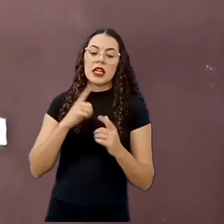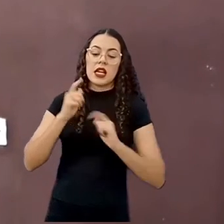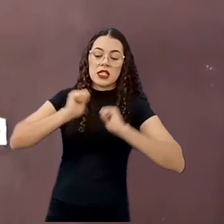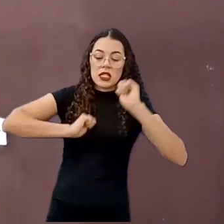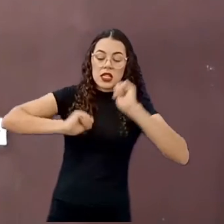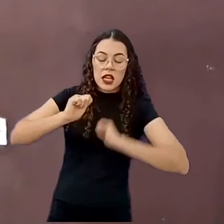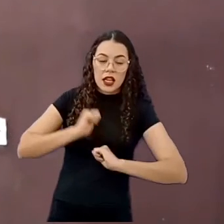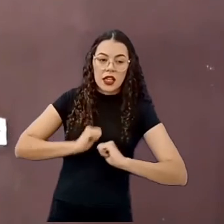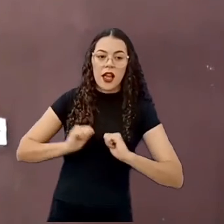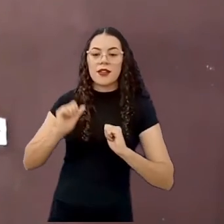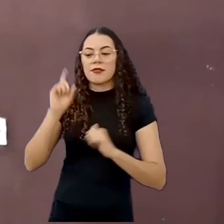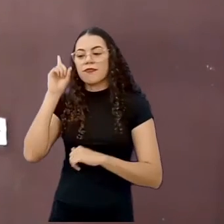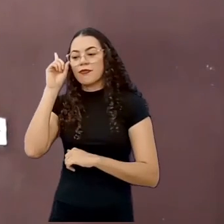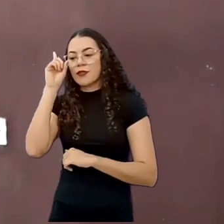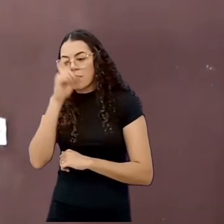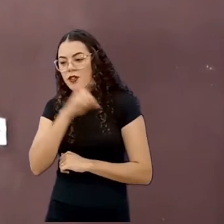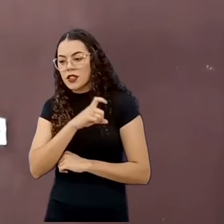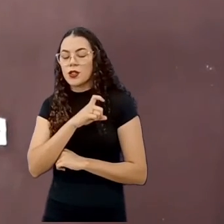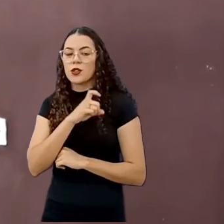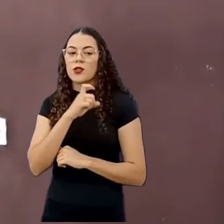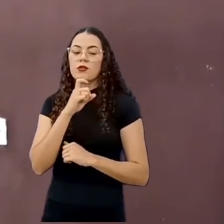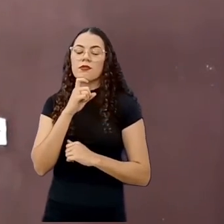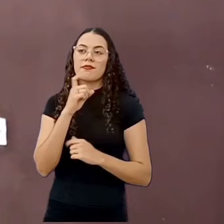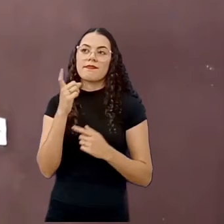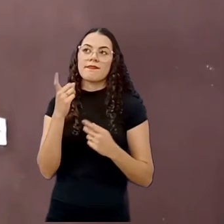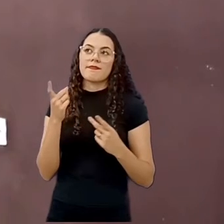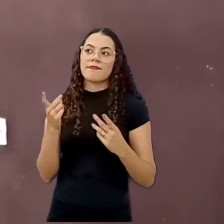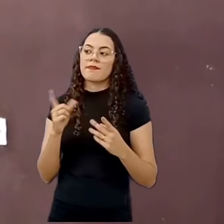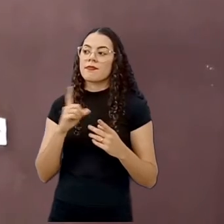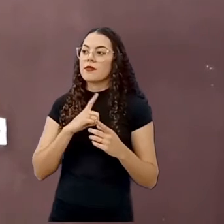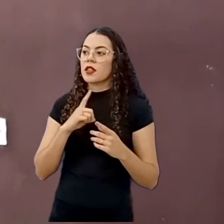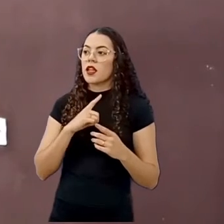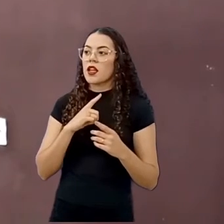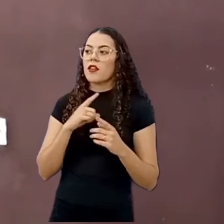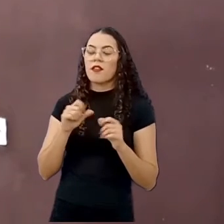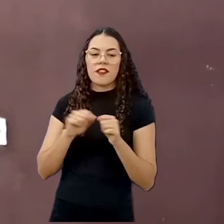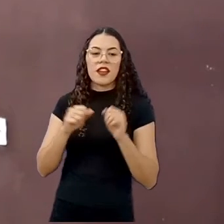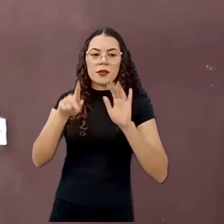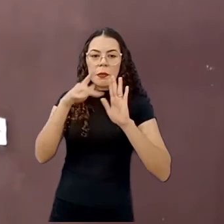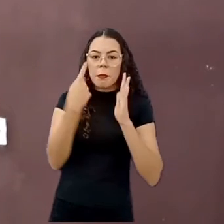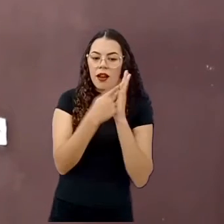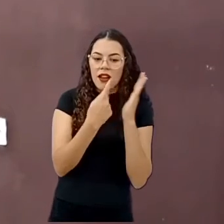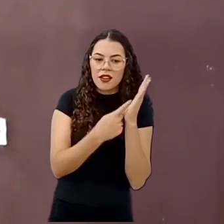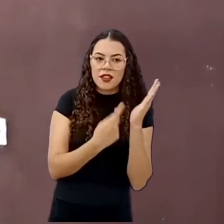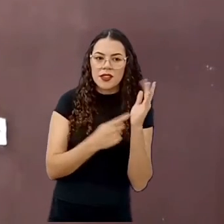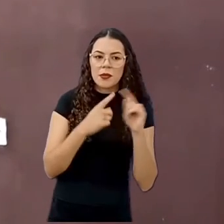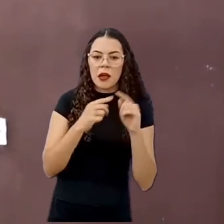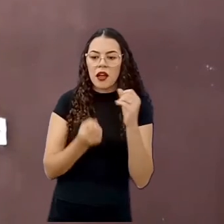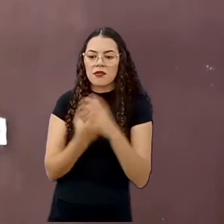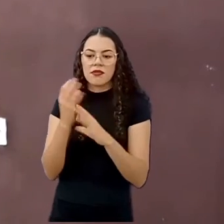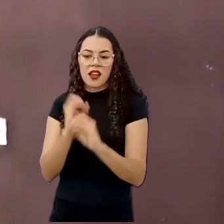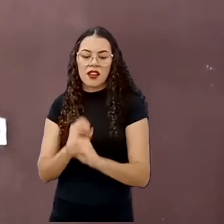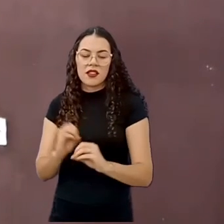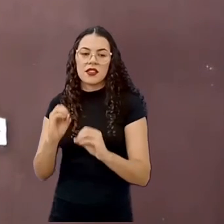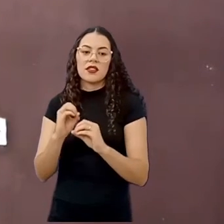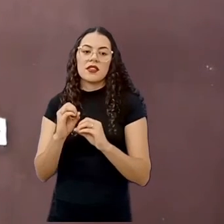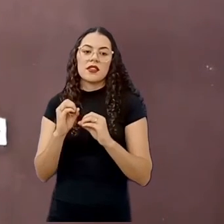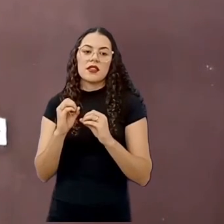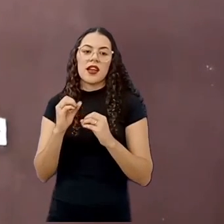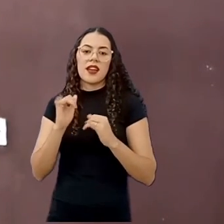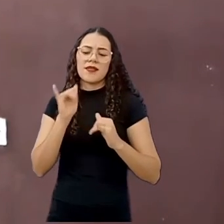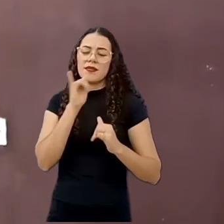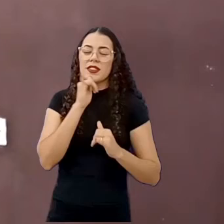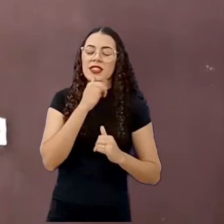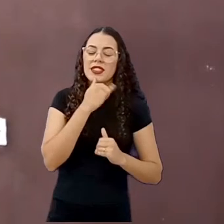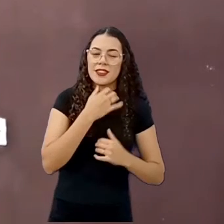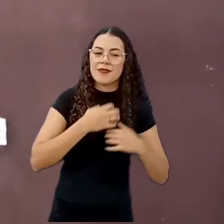anseios, dificuldades. A gente faz planos e não consegue executá-los. A gente se frustra